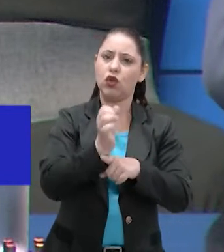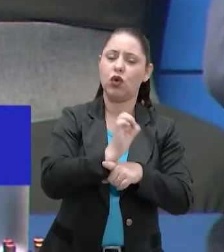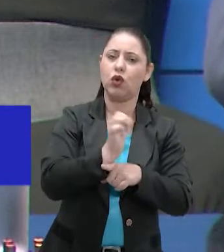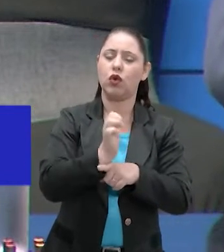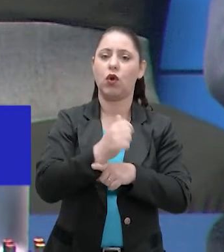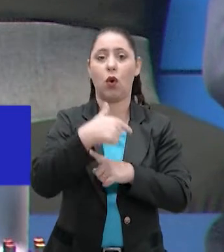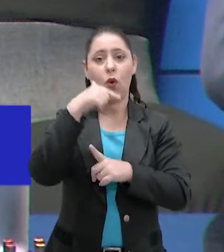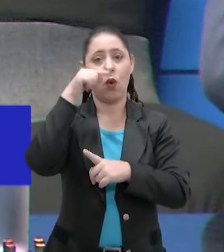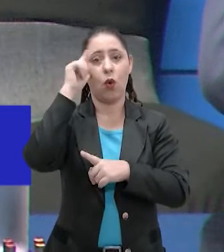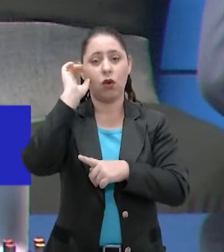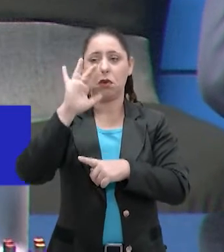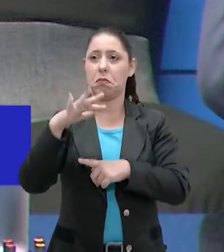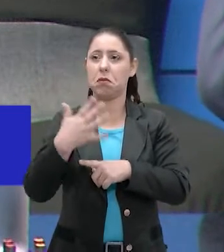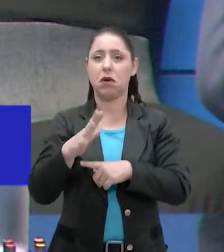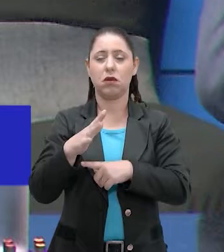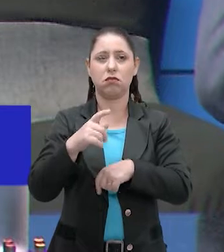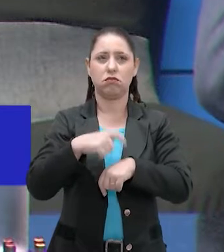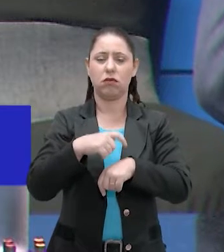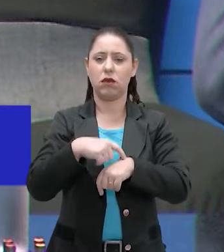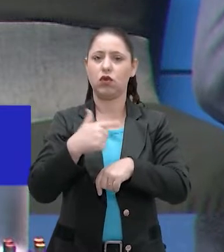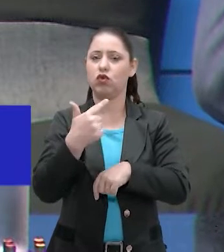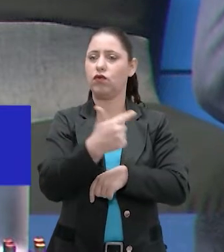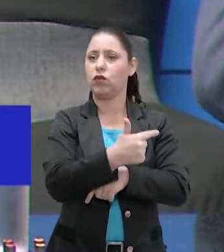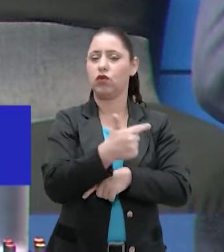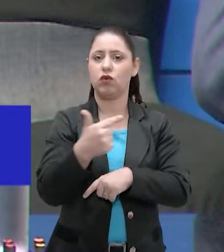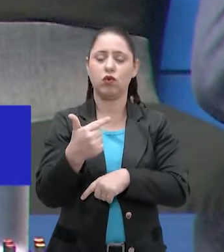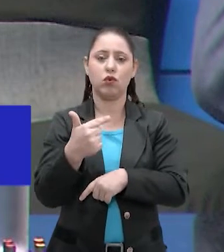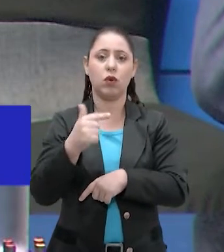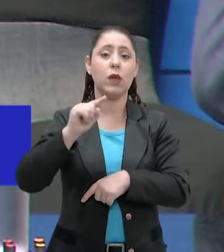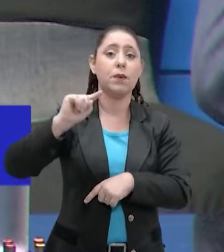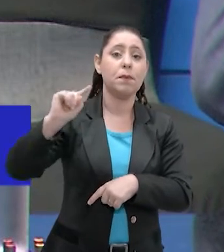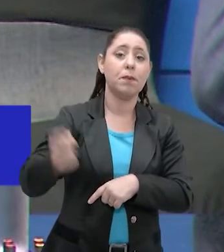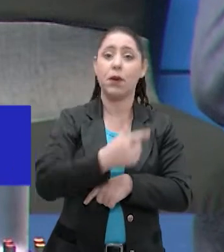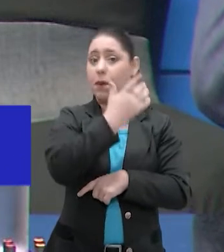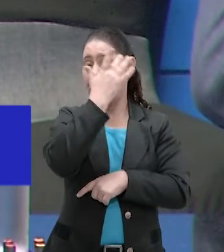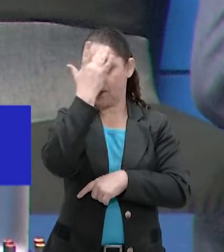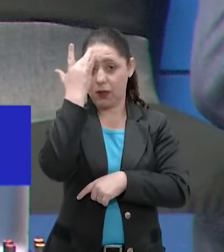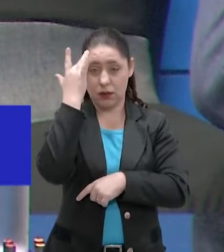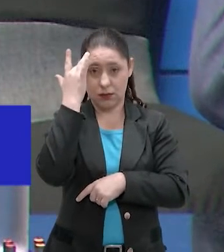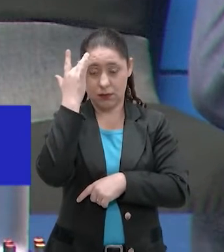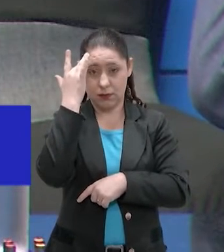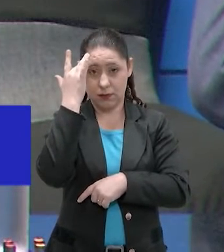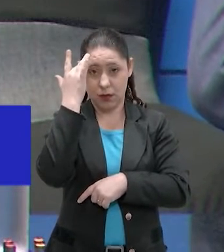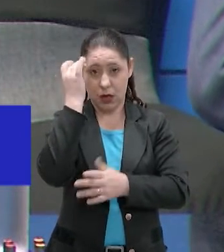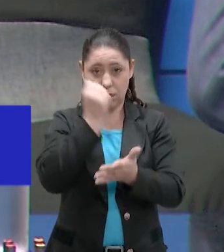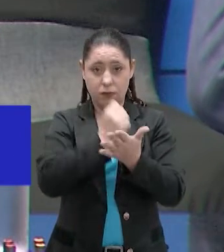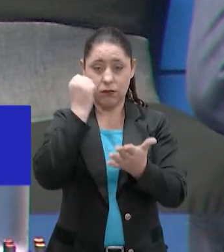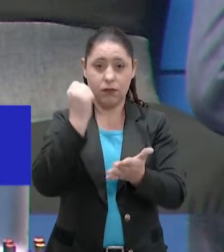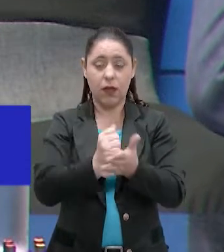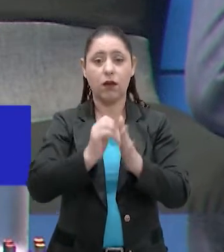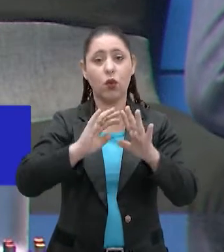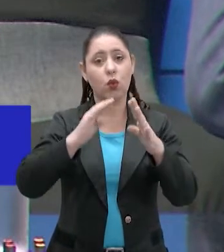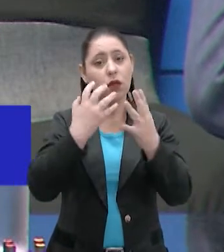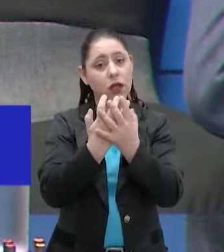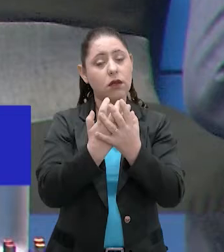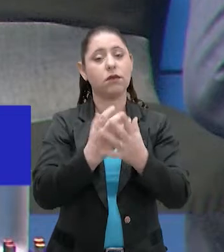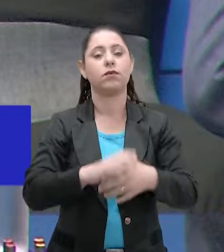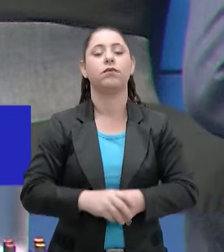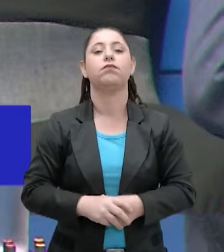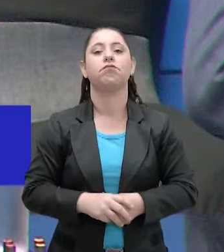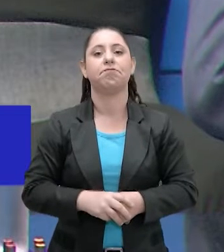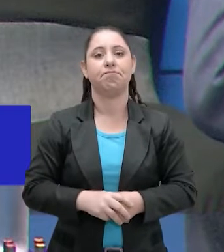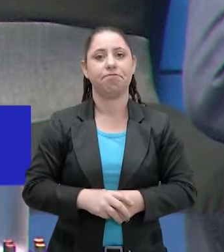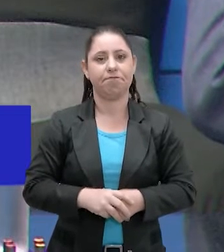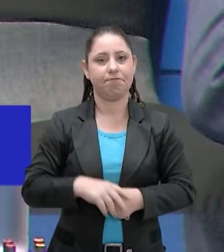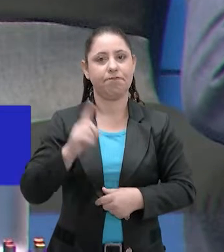ontem, perto de 22.500 pessoas se cadastraram no site do Detran.